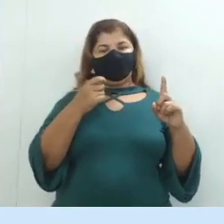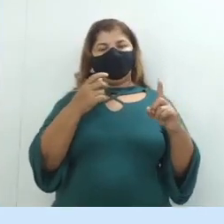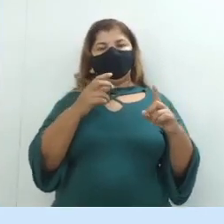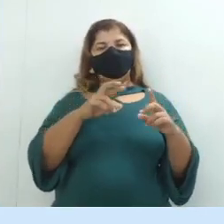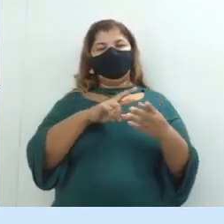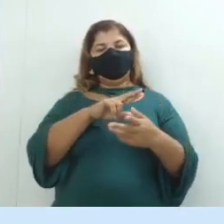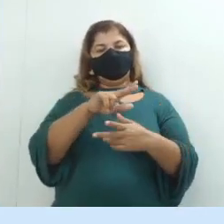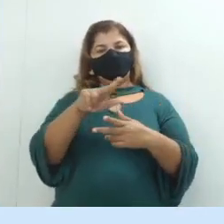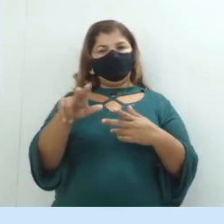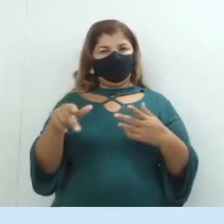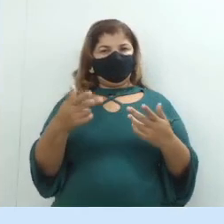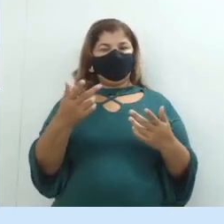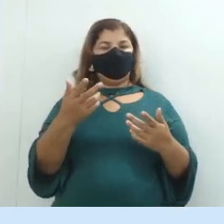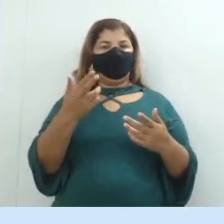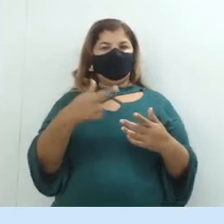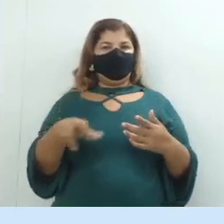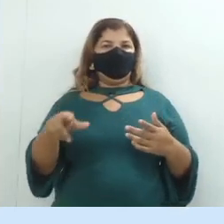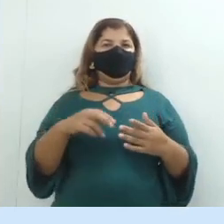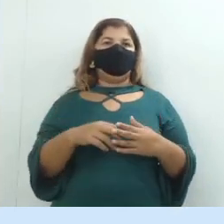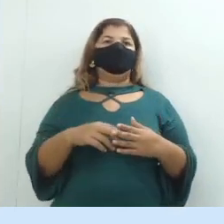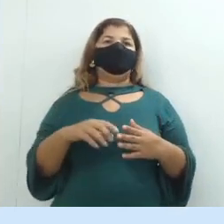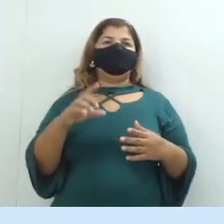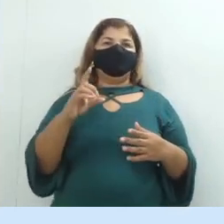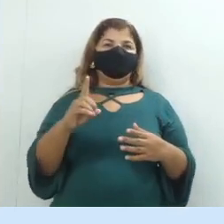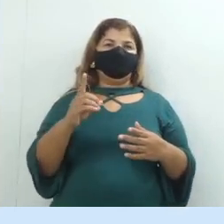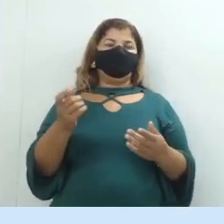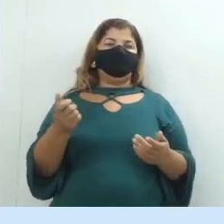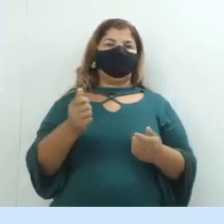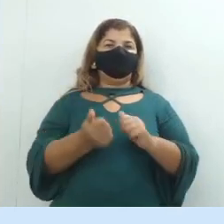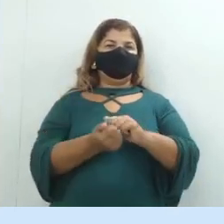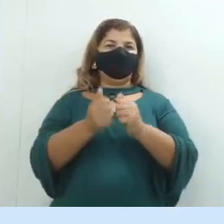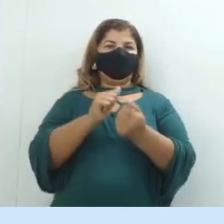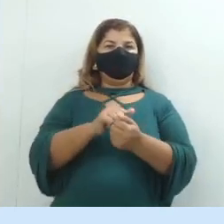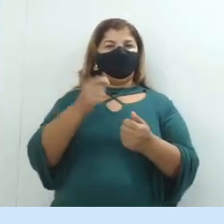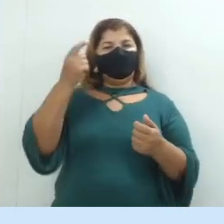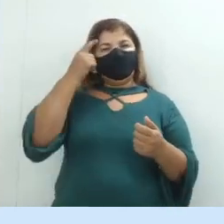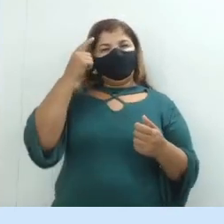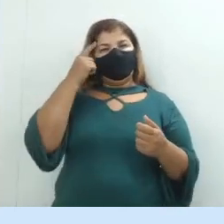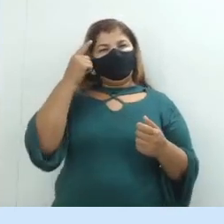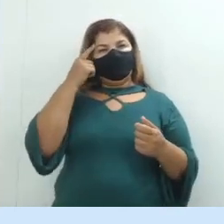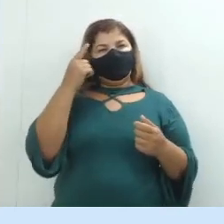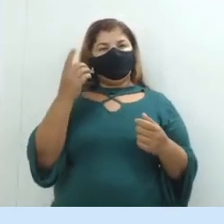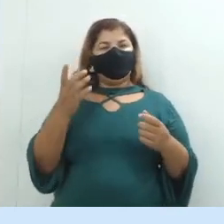diversos movimentos religiosos. Letra D. Adaptações do pensamento